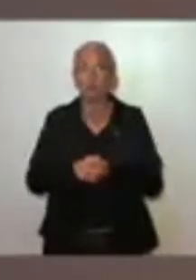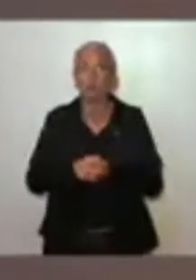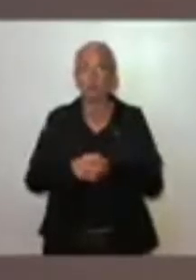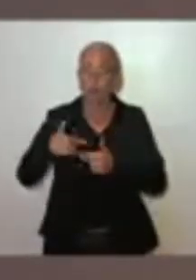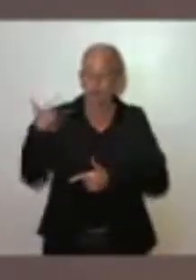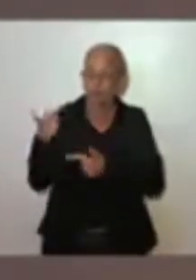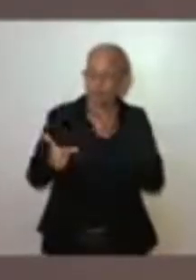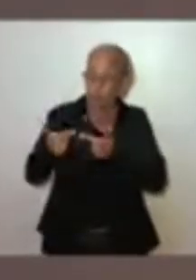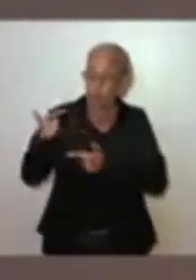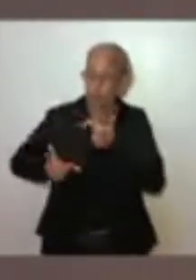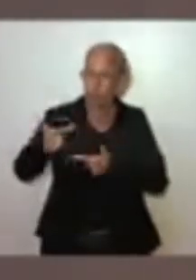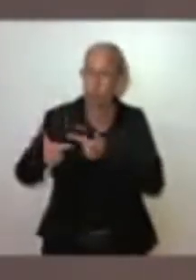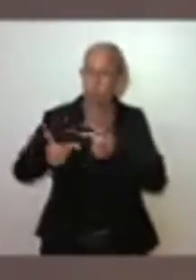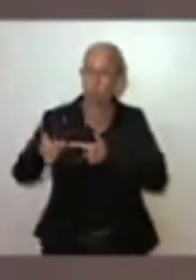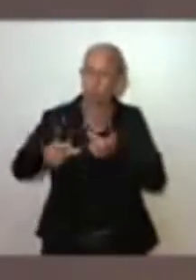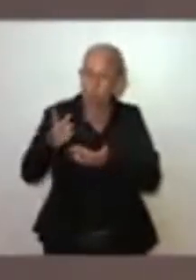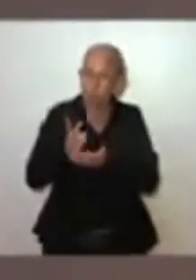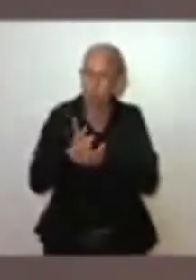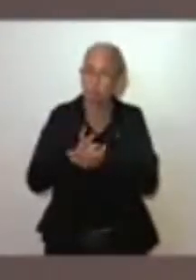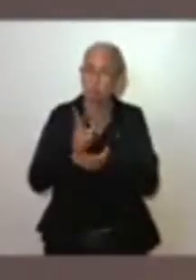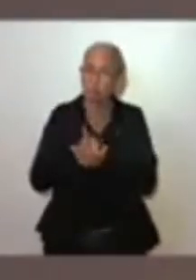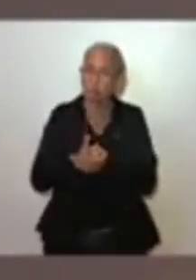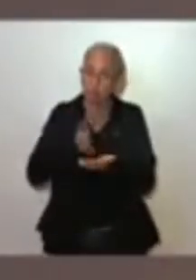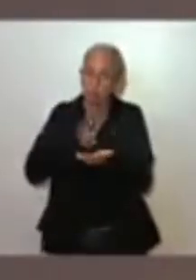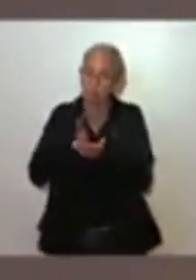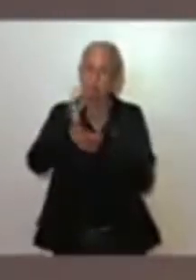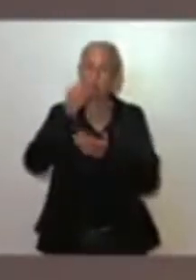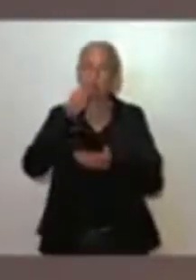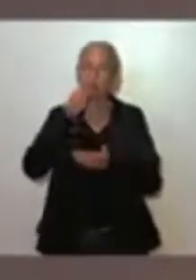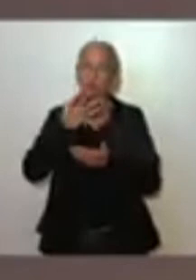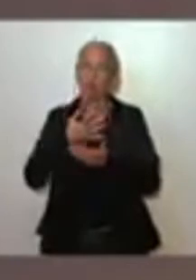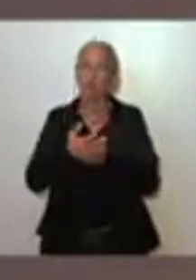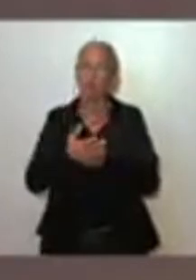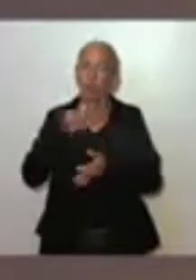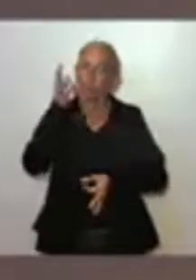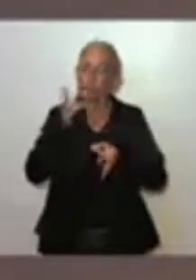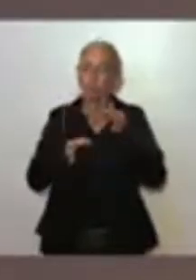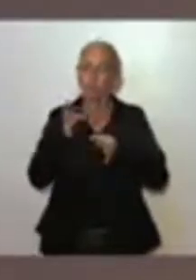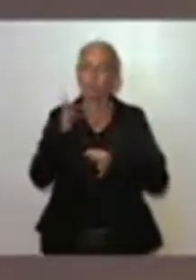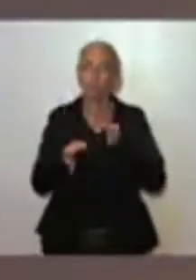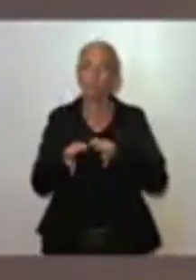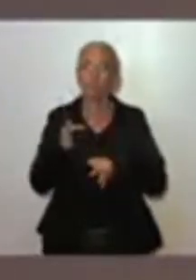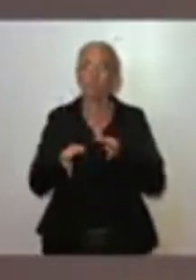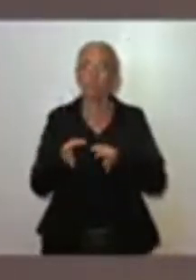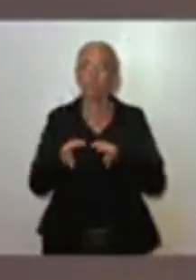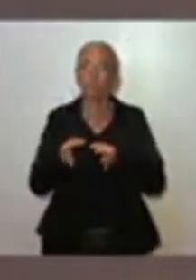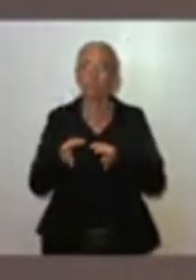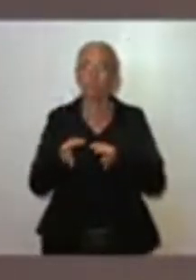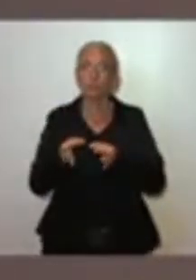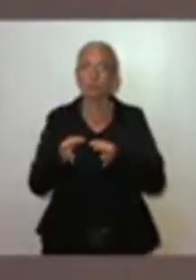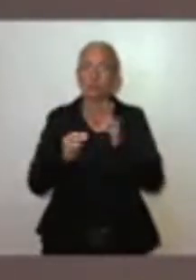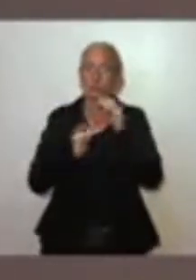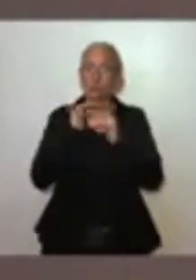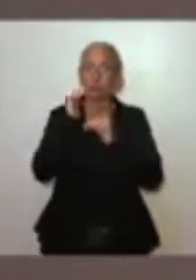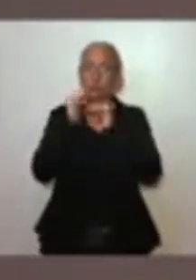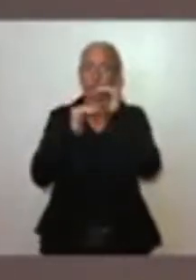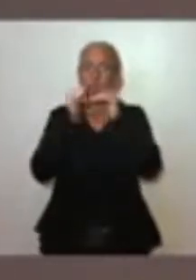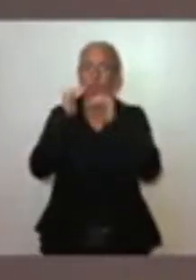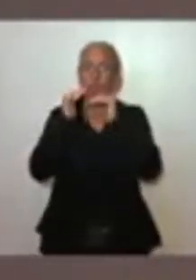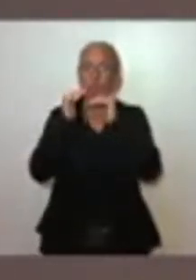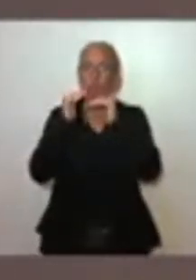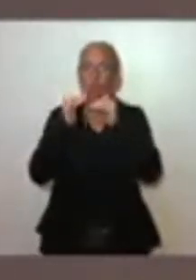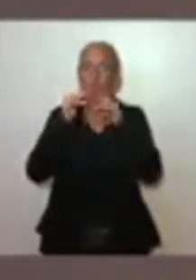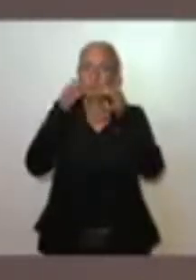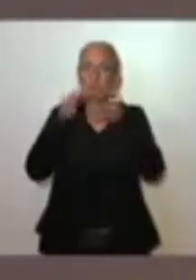continuar na direção do bem da justiça e do avanço civilizatório